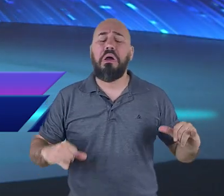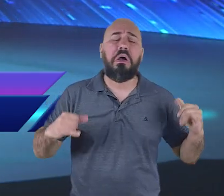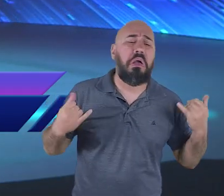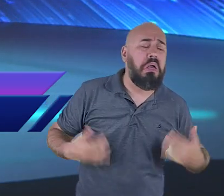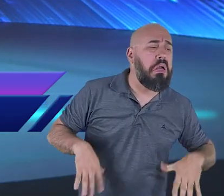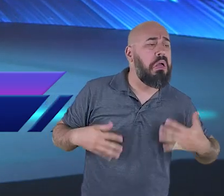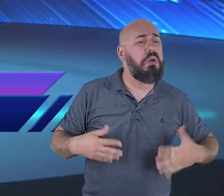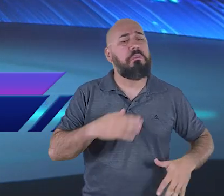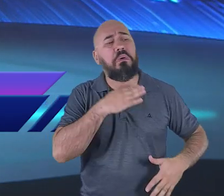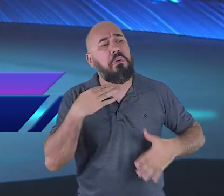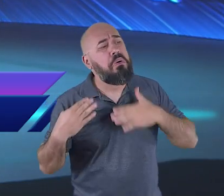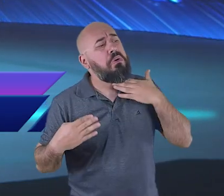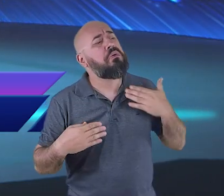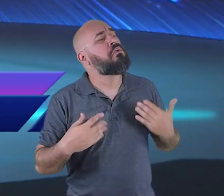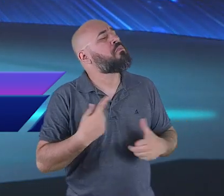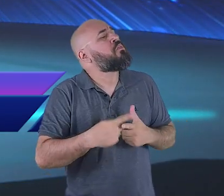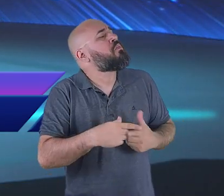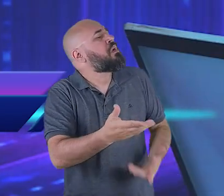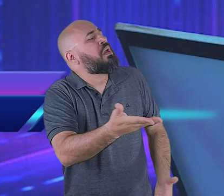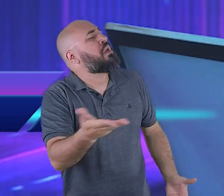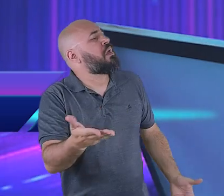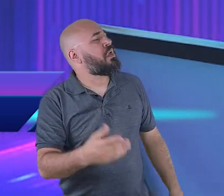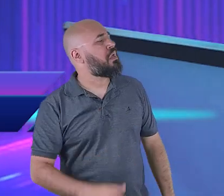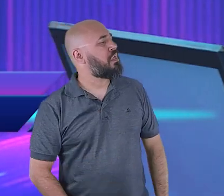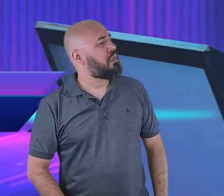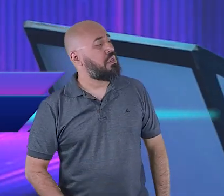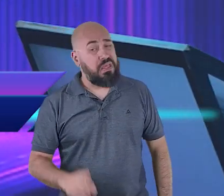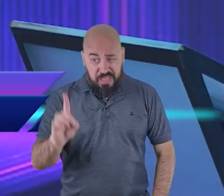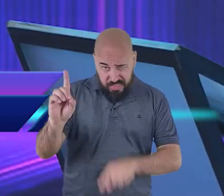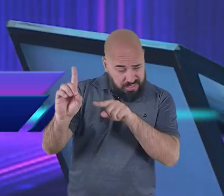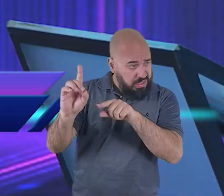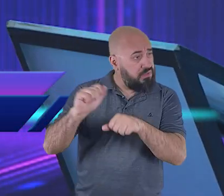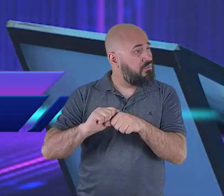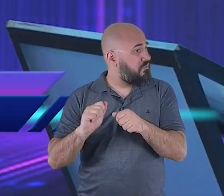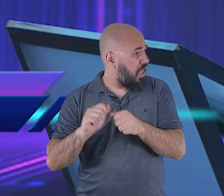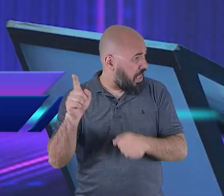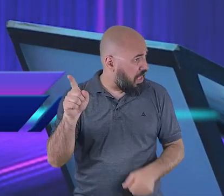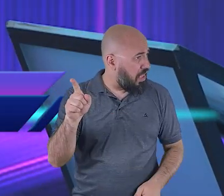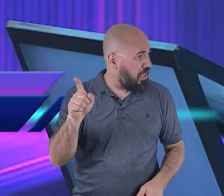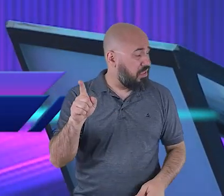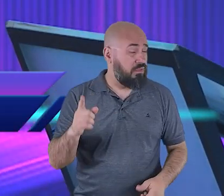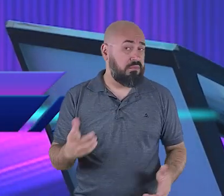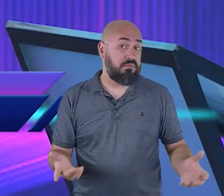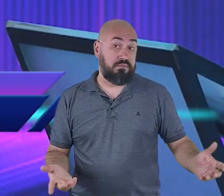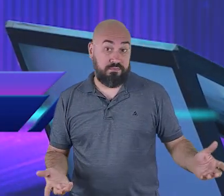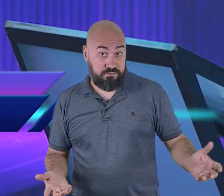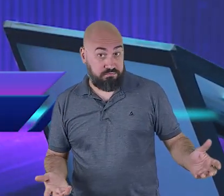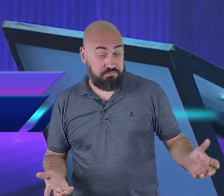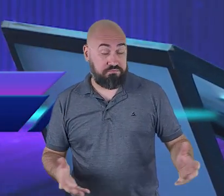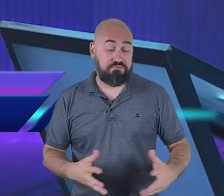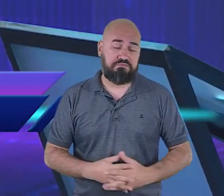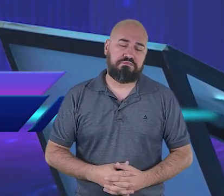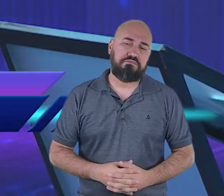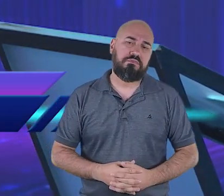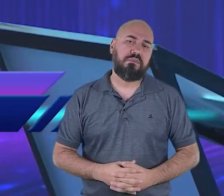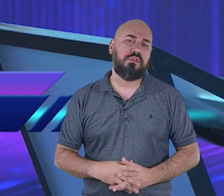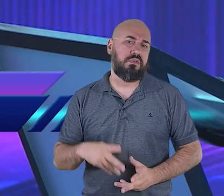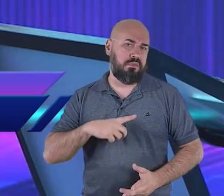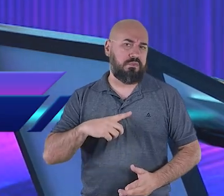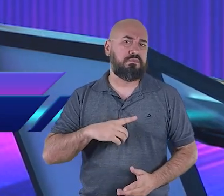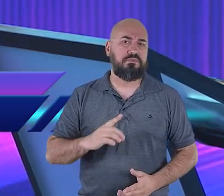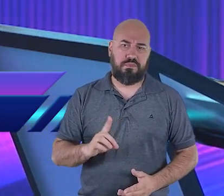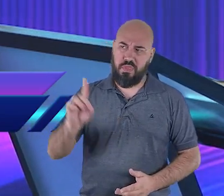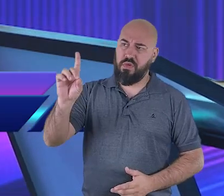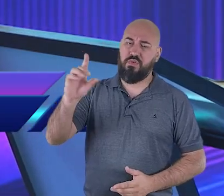sofrimento, a morte? O império eterno de Deus teve um